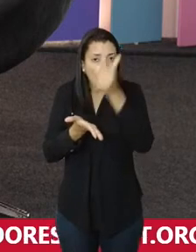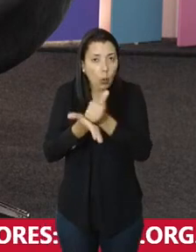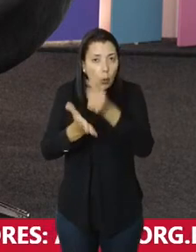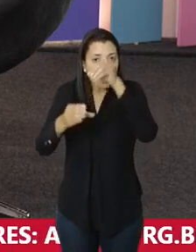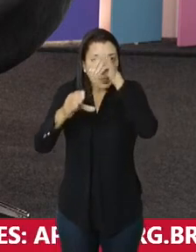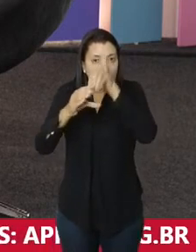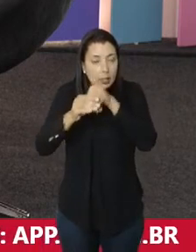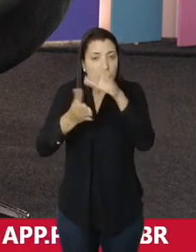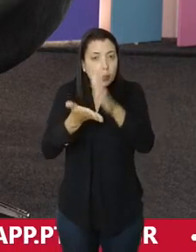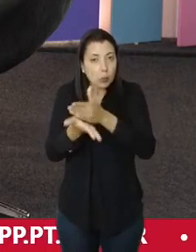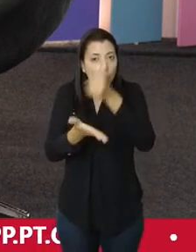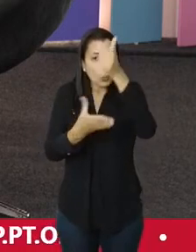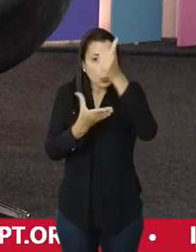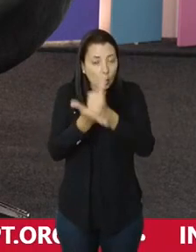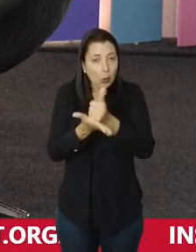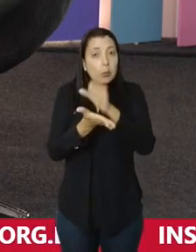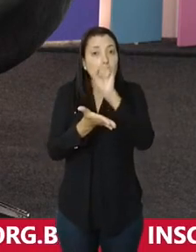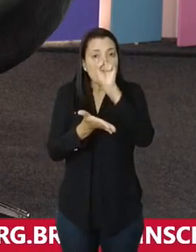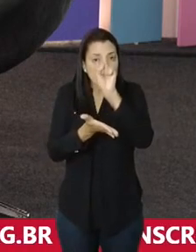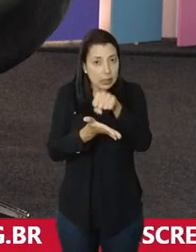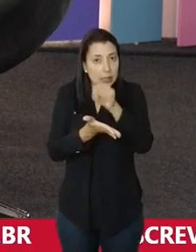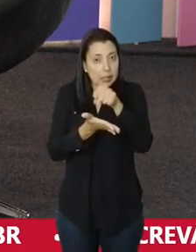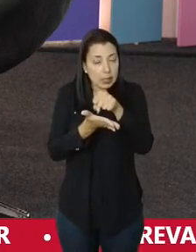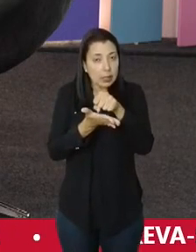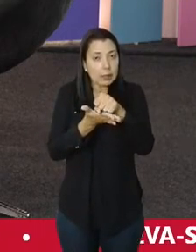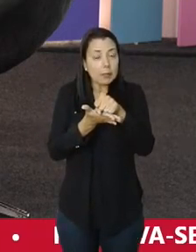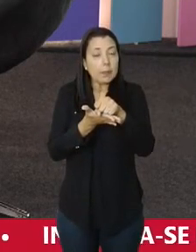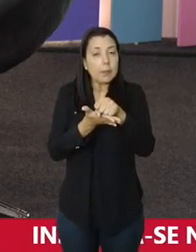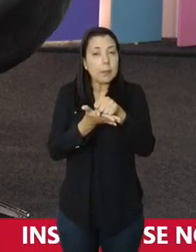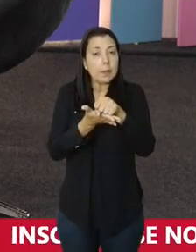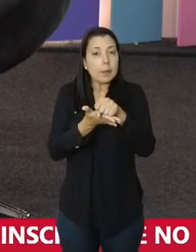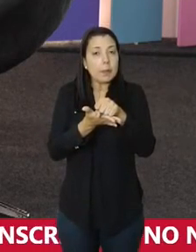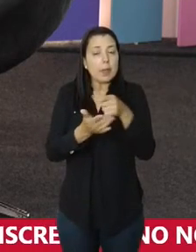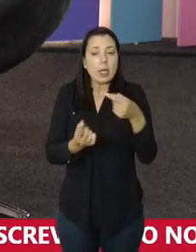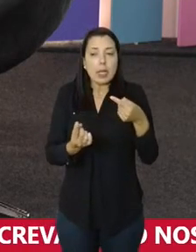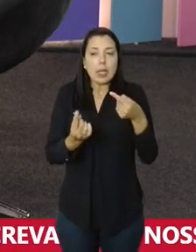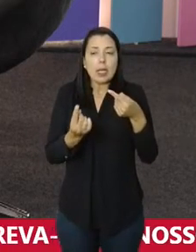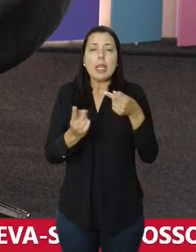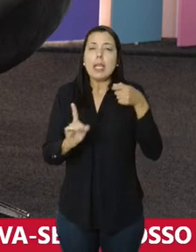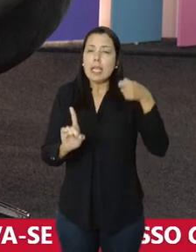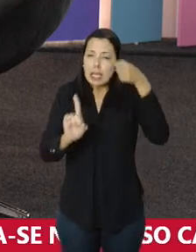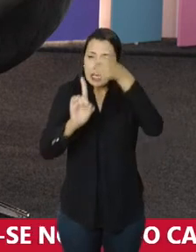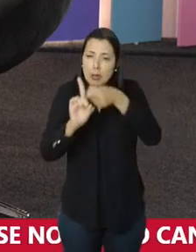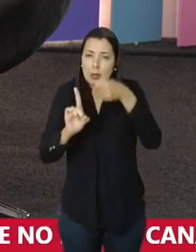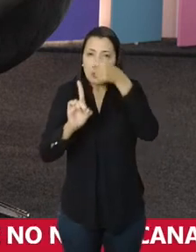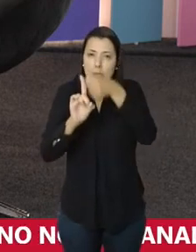dentro do golpe, e sim em defesa da democracia.